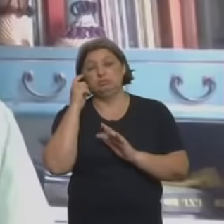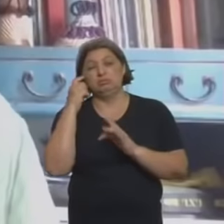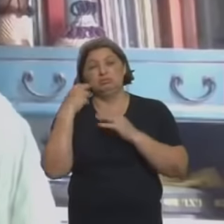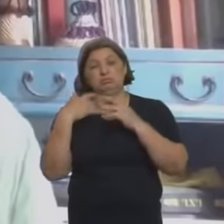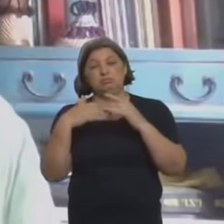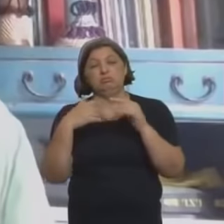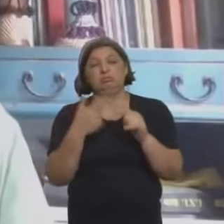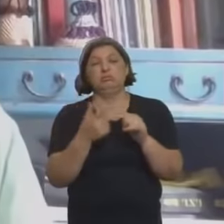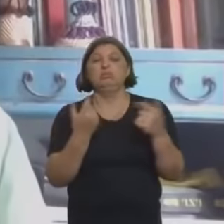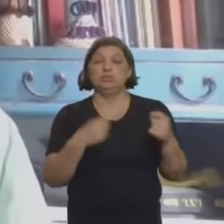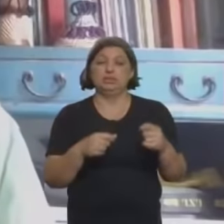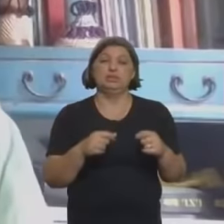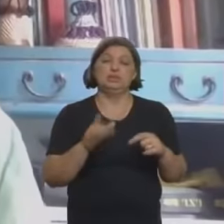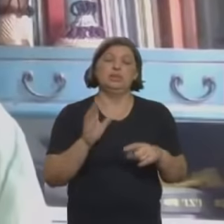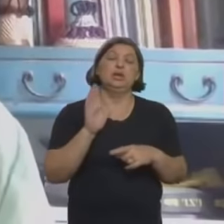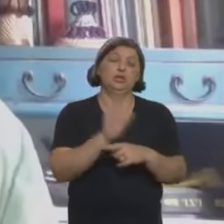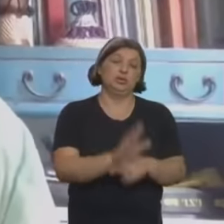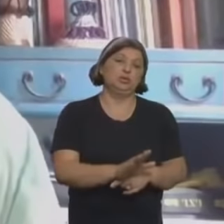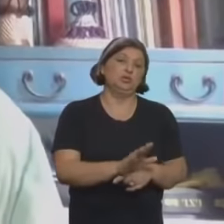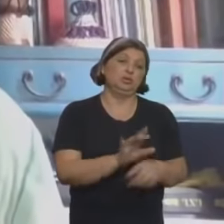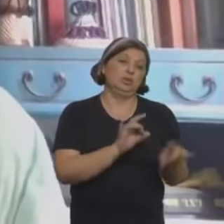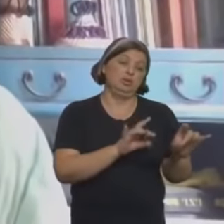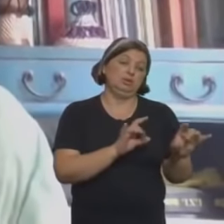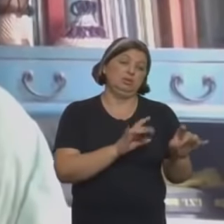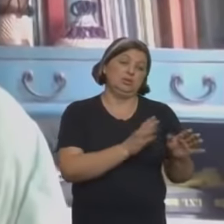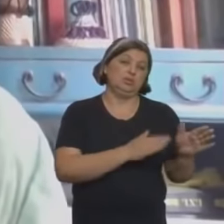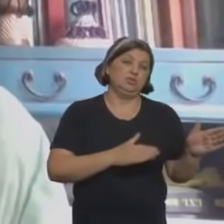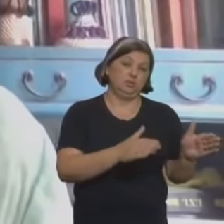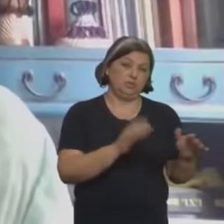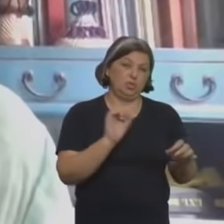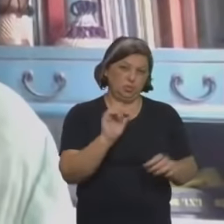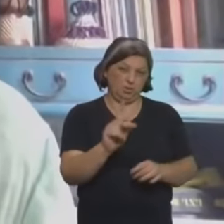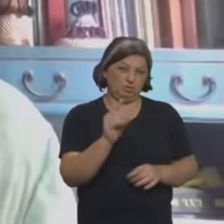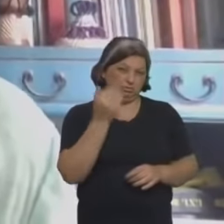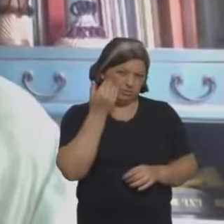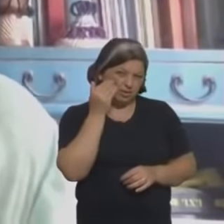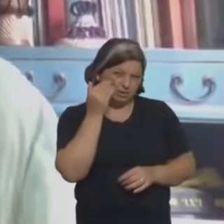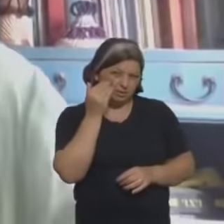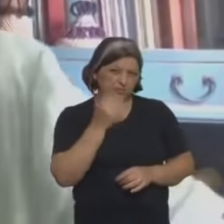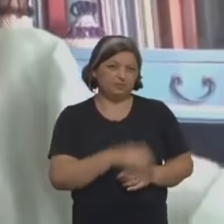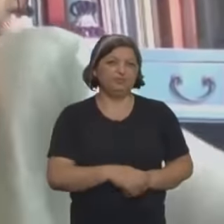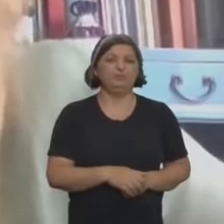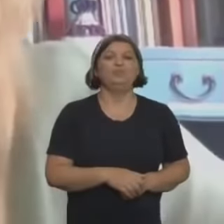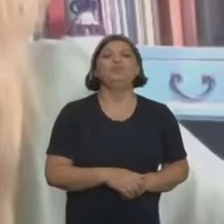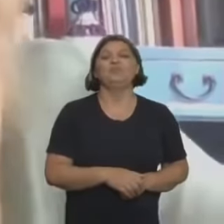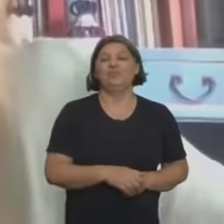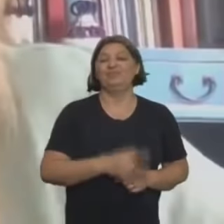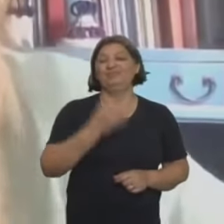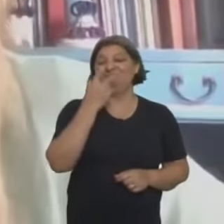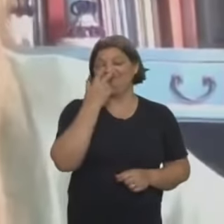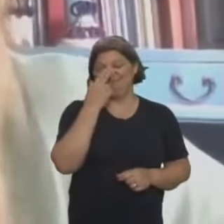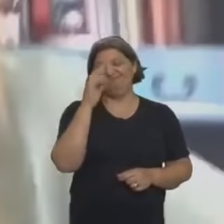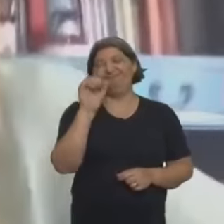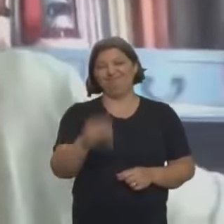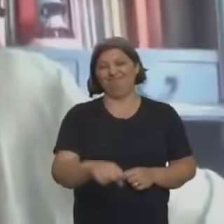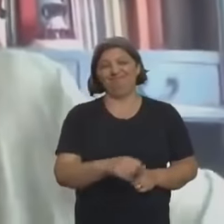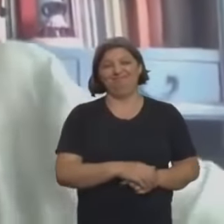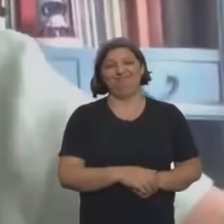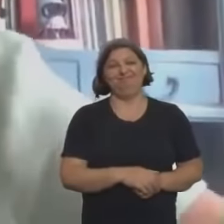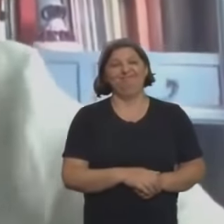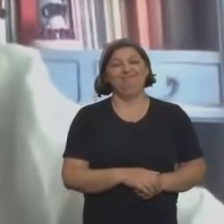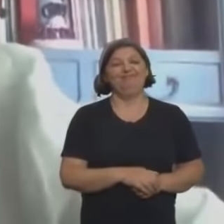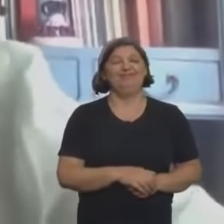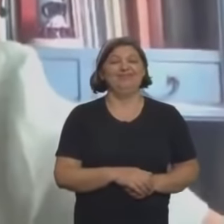ajuda, de novo, falo específica. Tudo bem? Deu para entender? Acho que Meninas, sim, vocês né? podem contribuir aí comigo